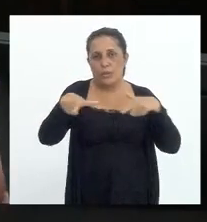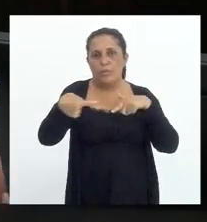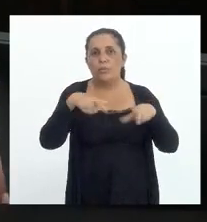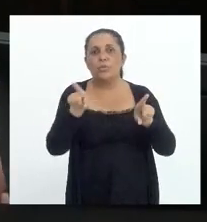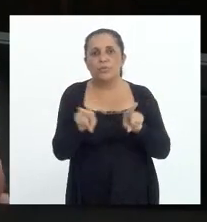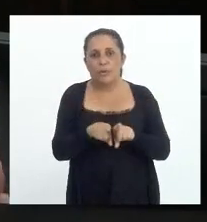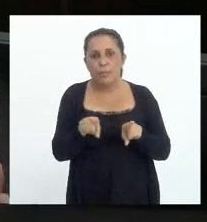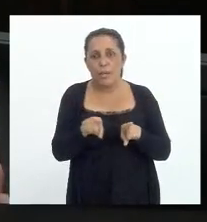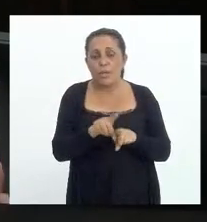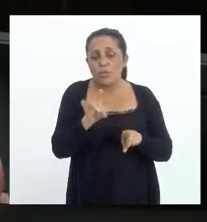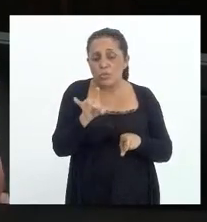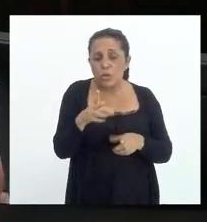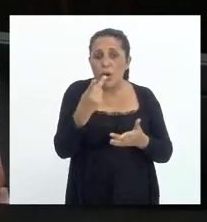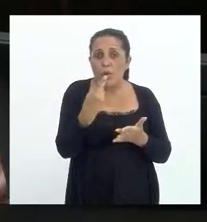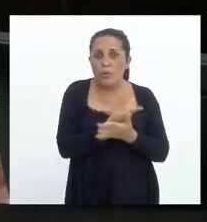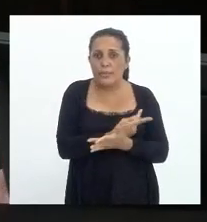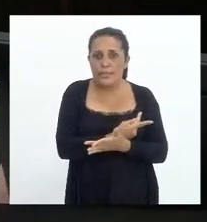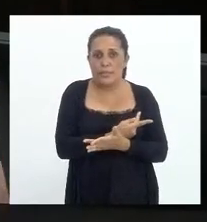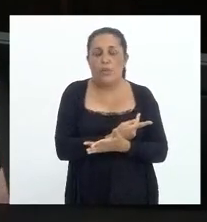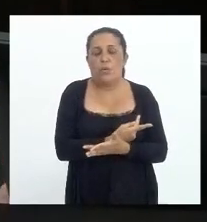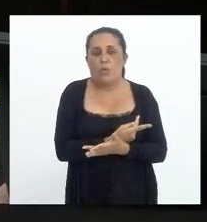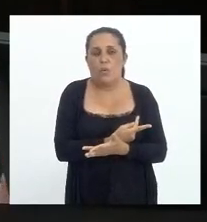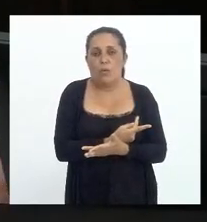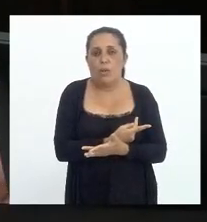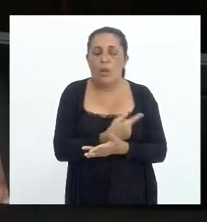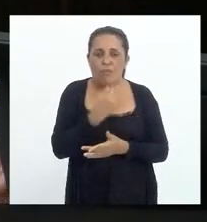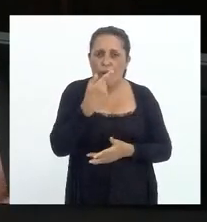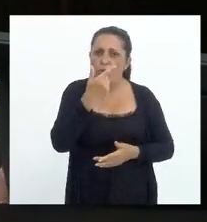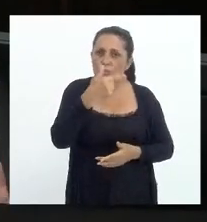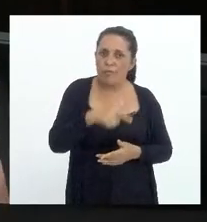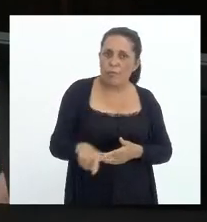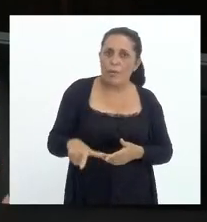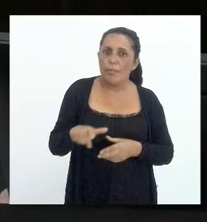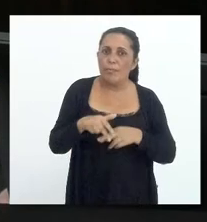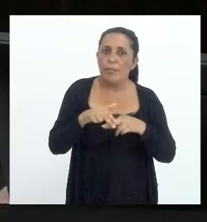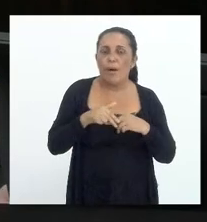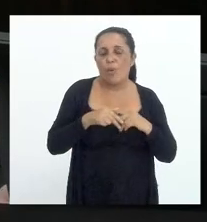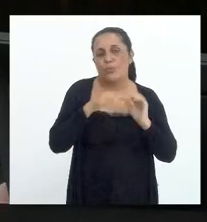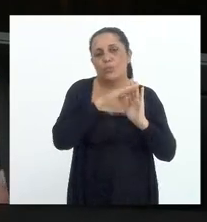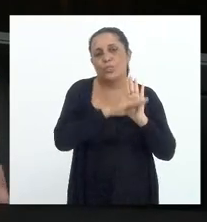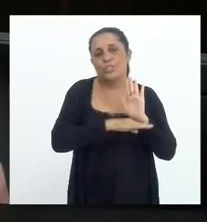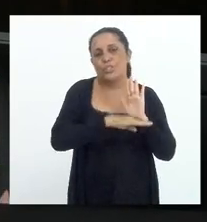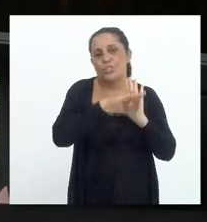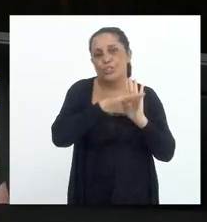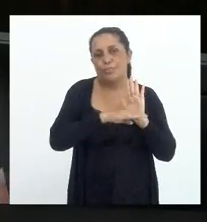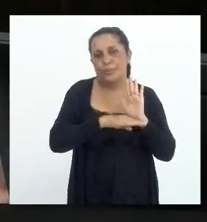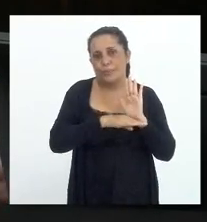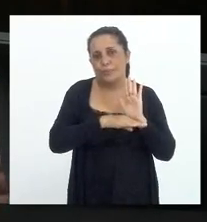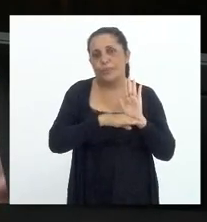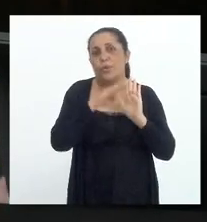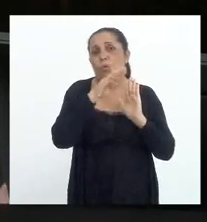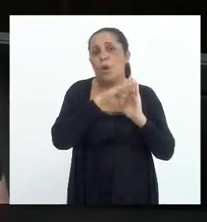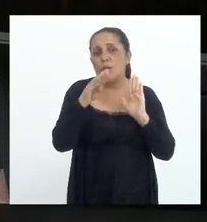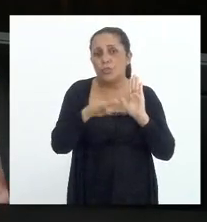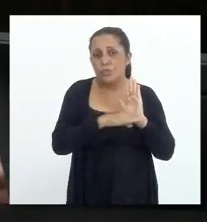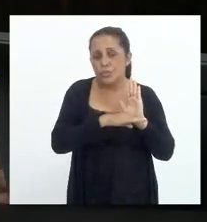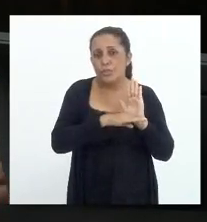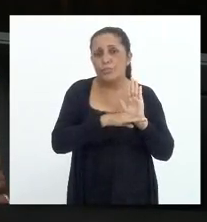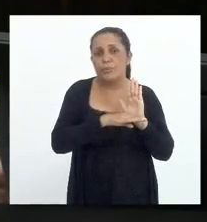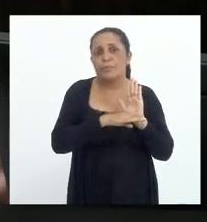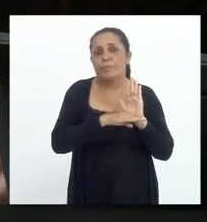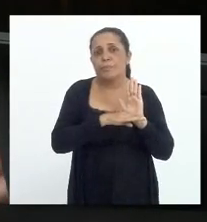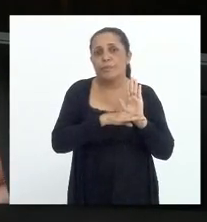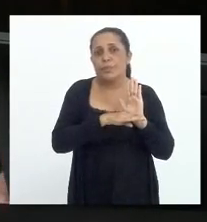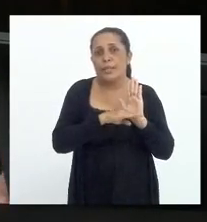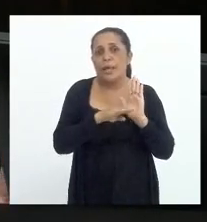só aconteceu, eu repito dizer isso, através do regime. O regime, ele aconteceu,